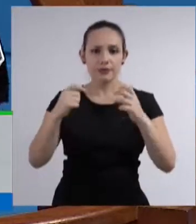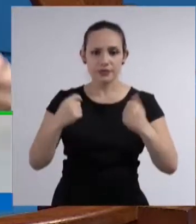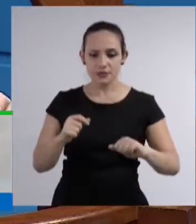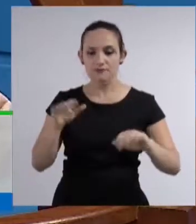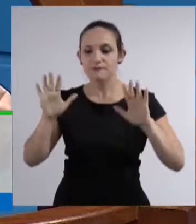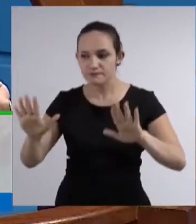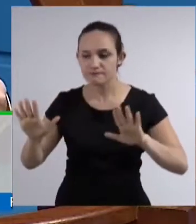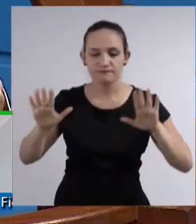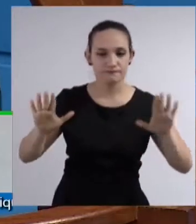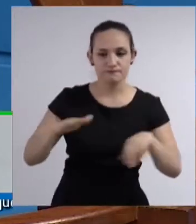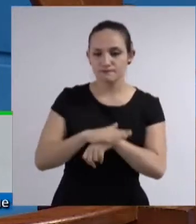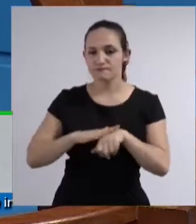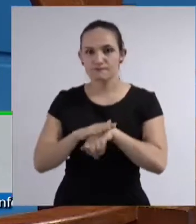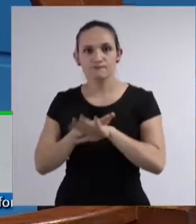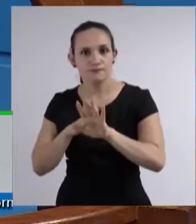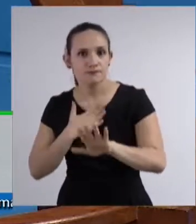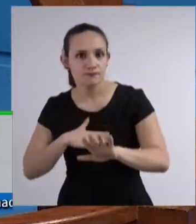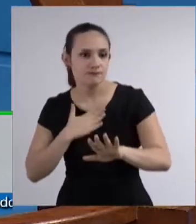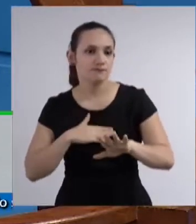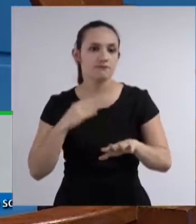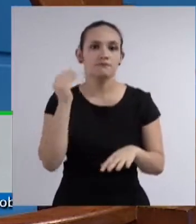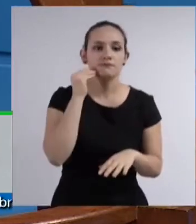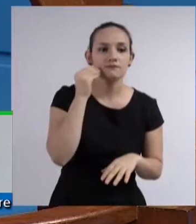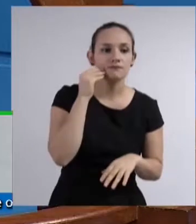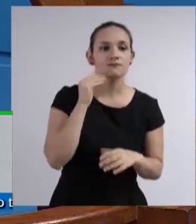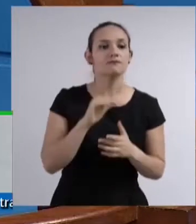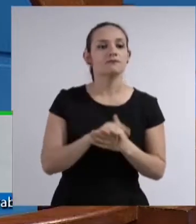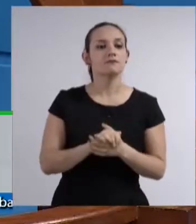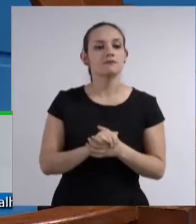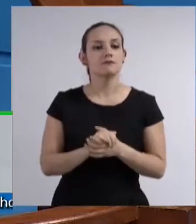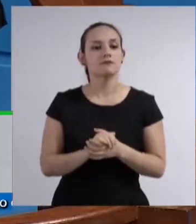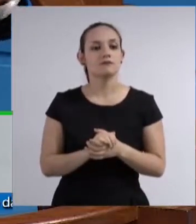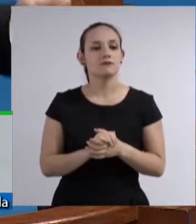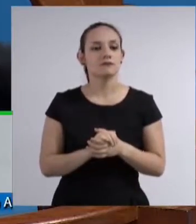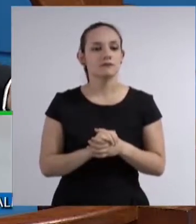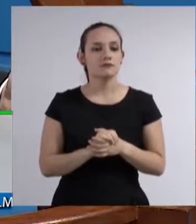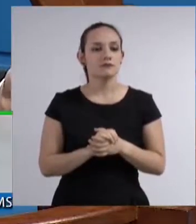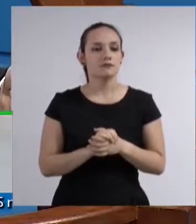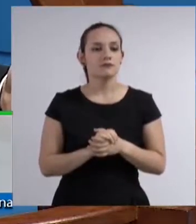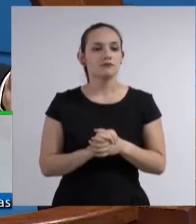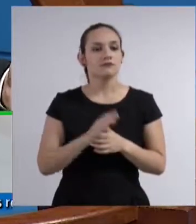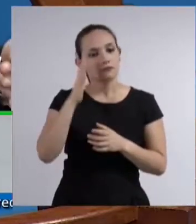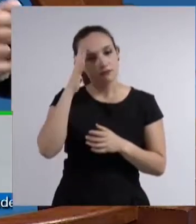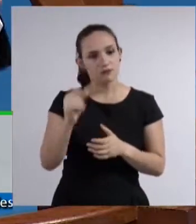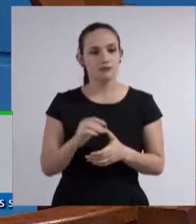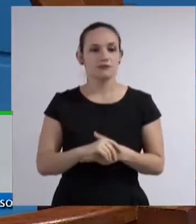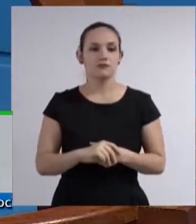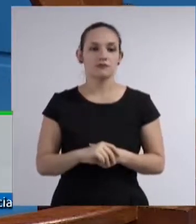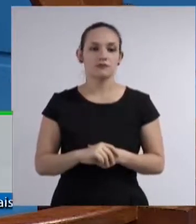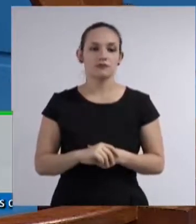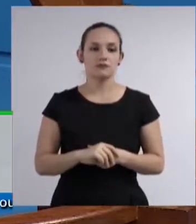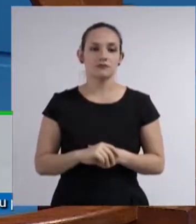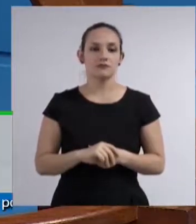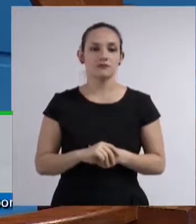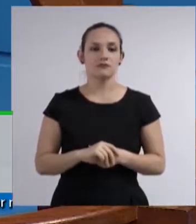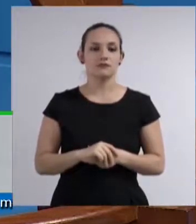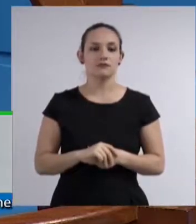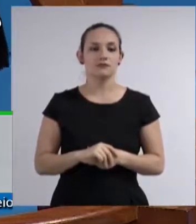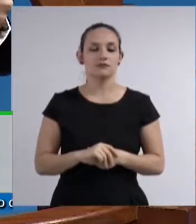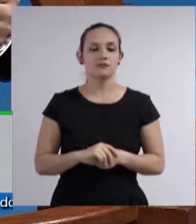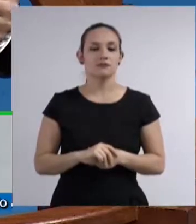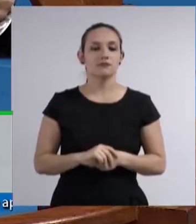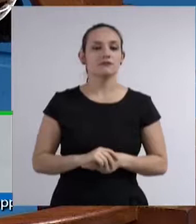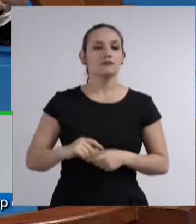questão social, é preciso que haja uma mediação, né? E